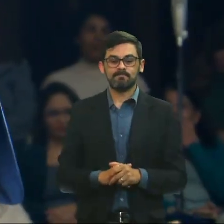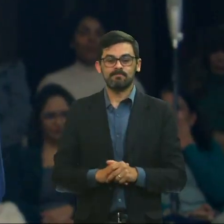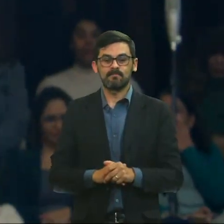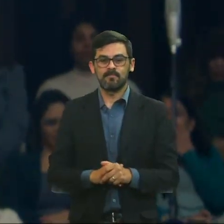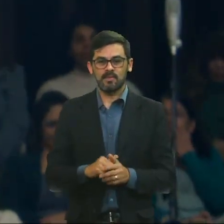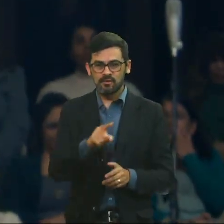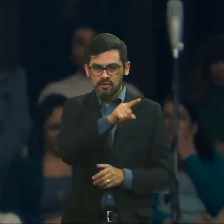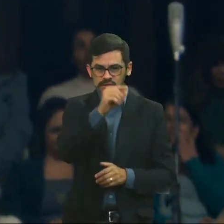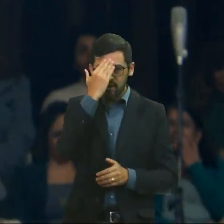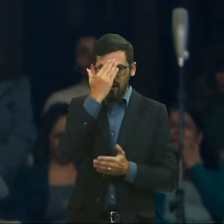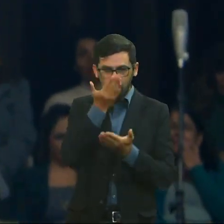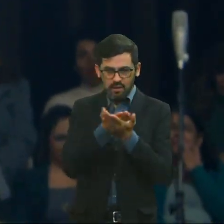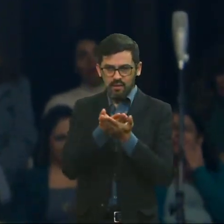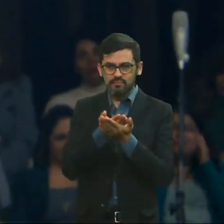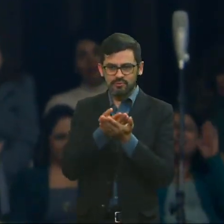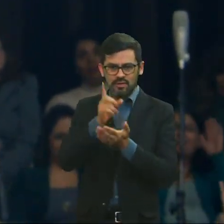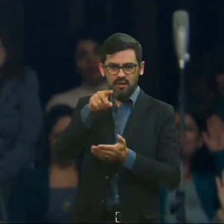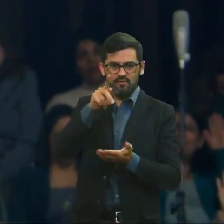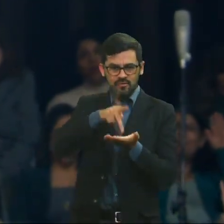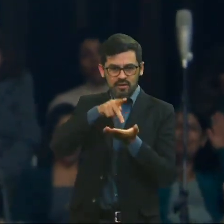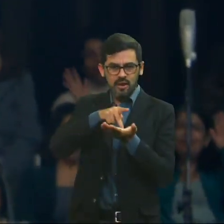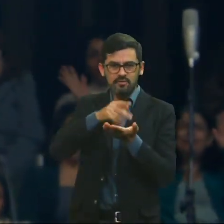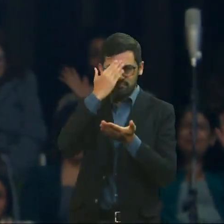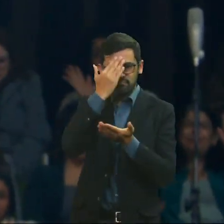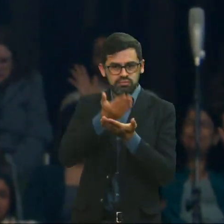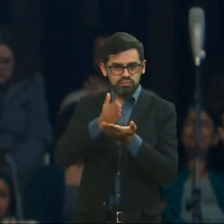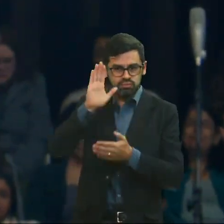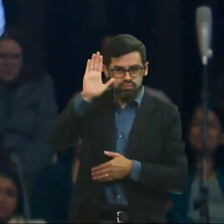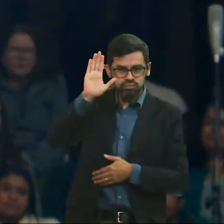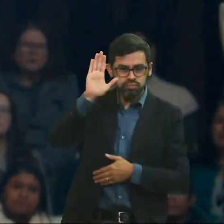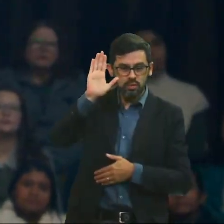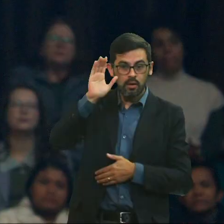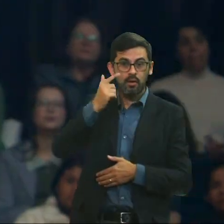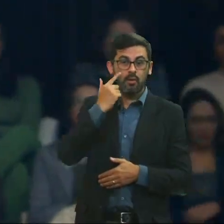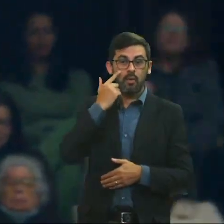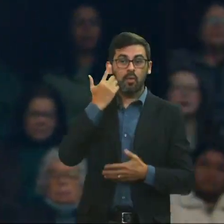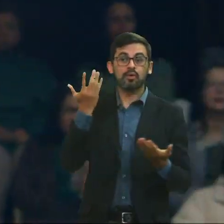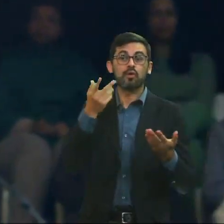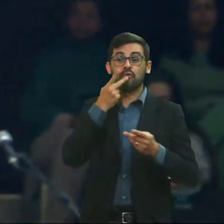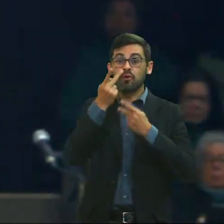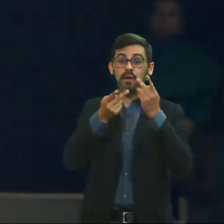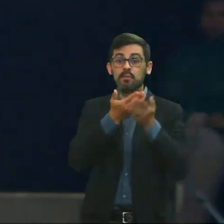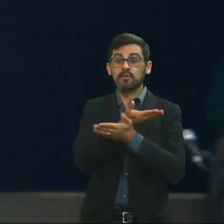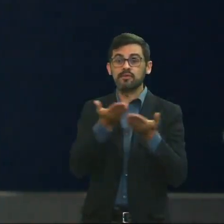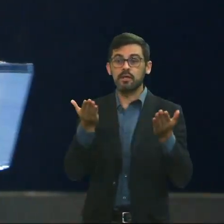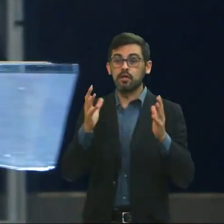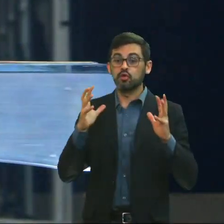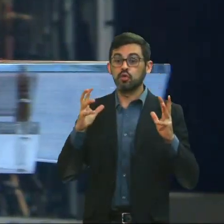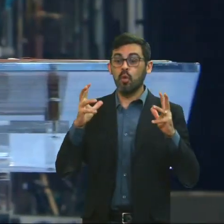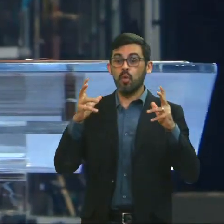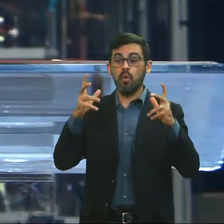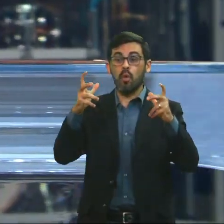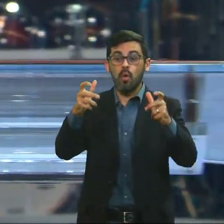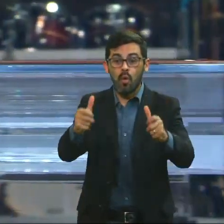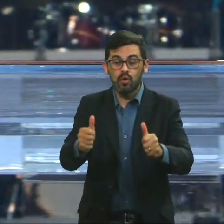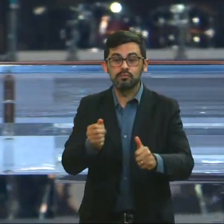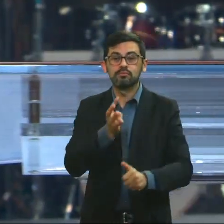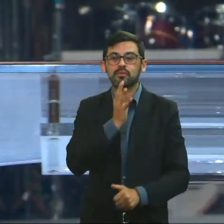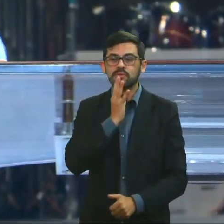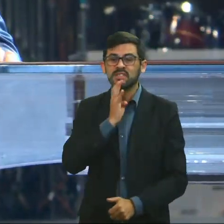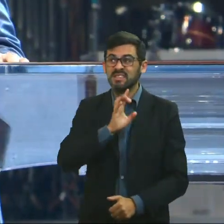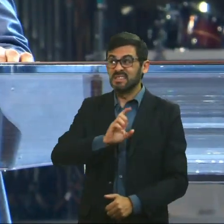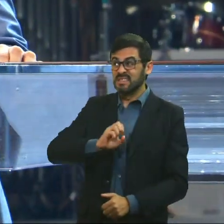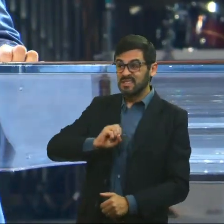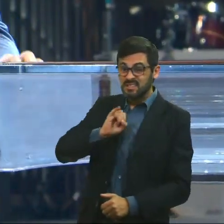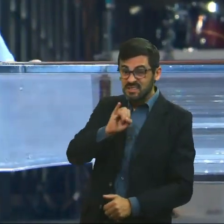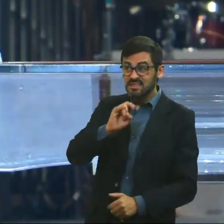Quantos creem que isso é verdade? Você crê? Olha o que eu acabei de dizer. Todo conhecimento, se Deus resolve